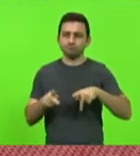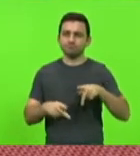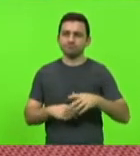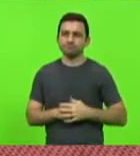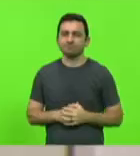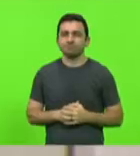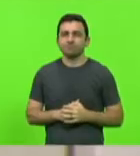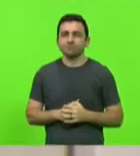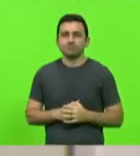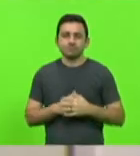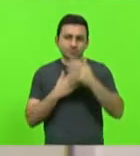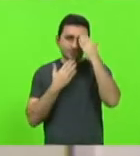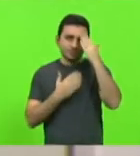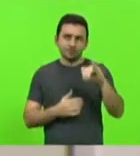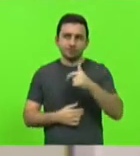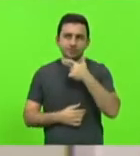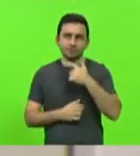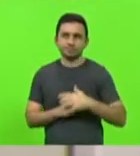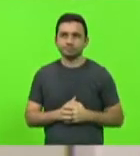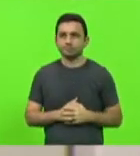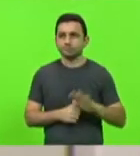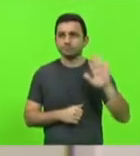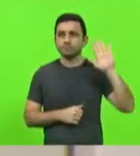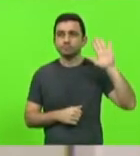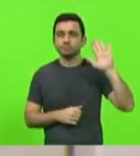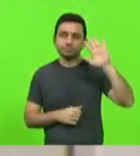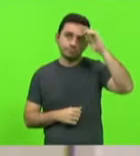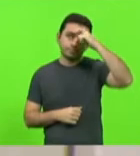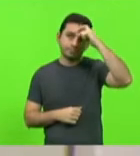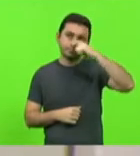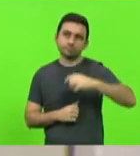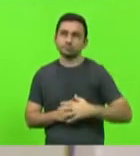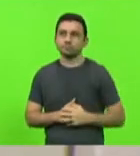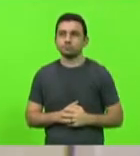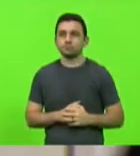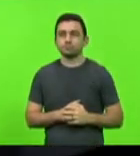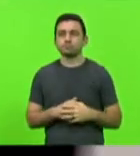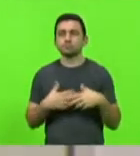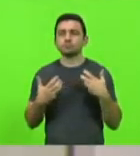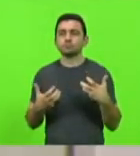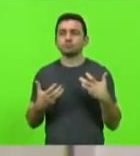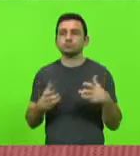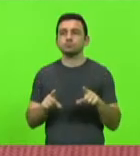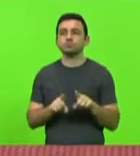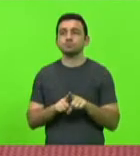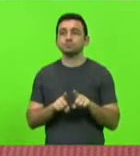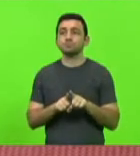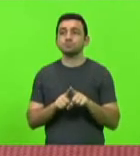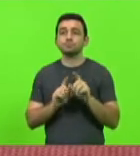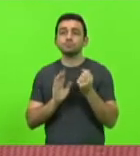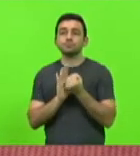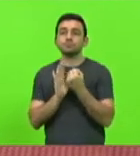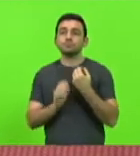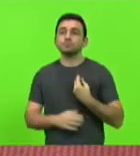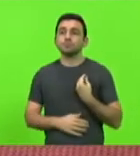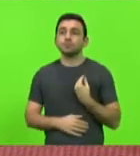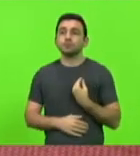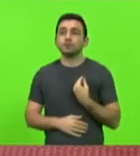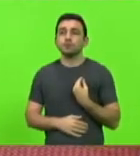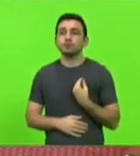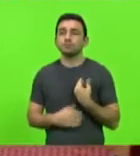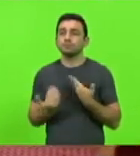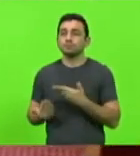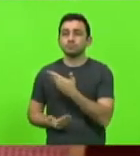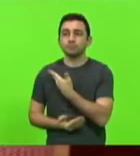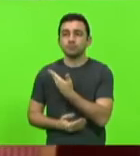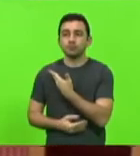Obrigado, deputado Jair. Pela ordem, senhor presidente. Pois não, deputado Maurício Kudillac. Só queria registrar a presença dos nossos amigos